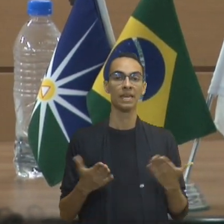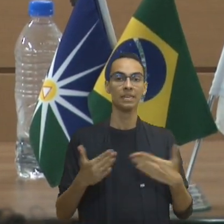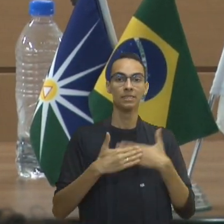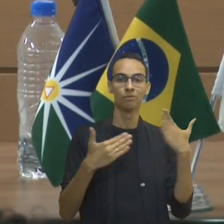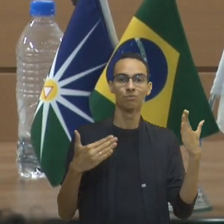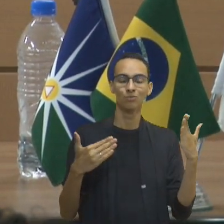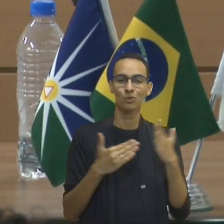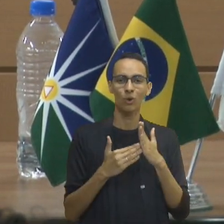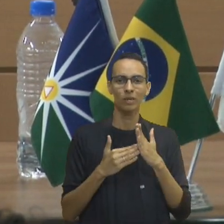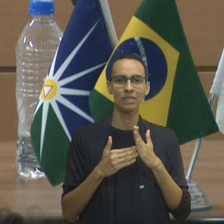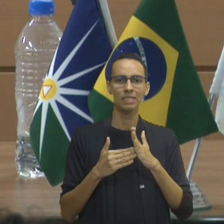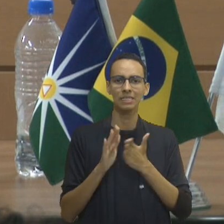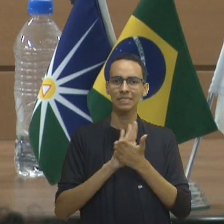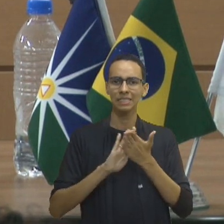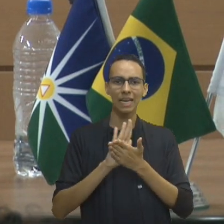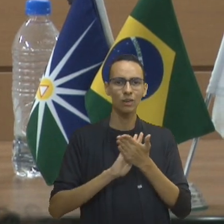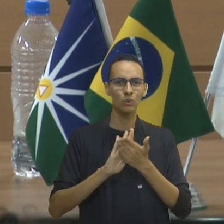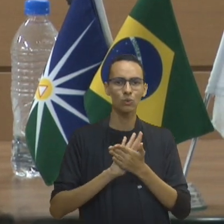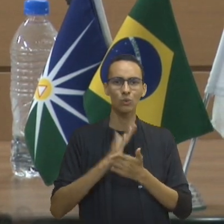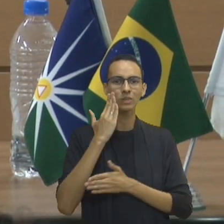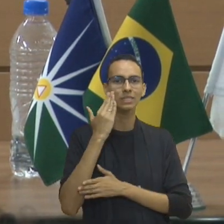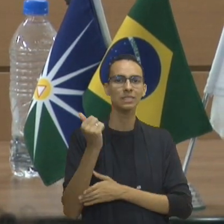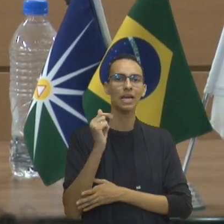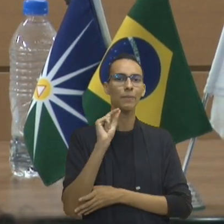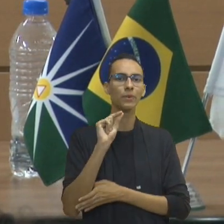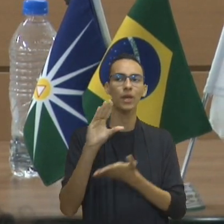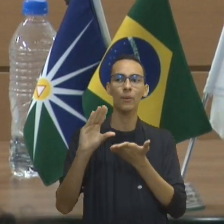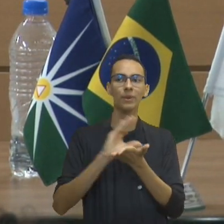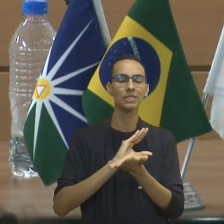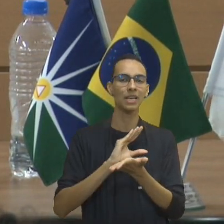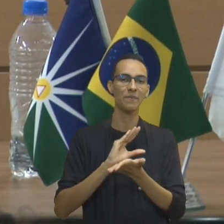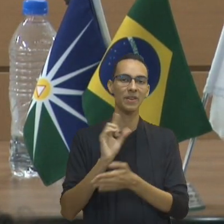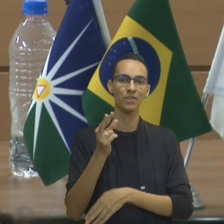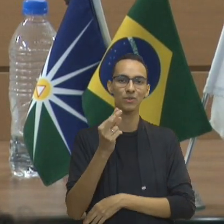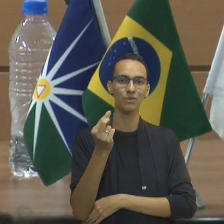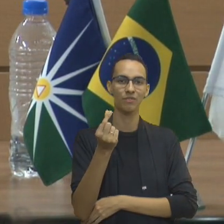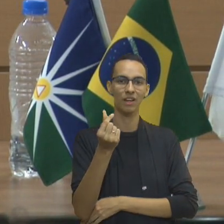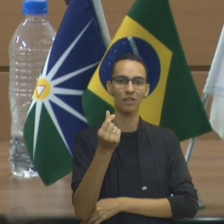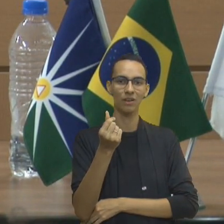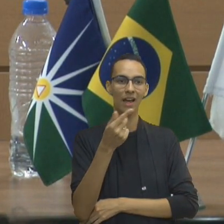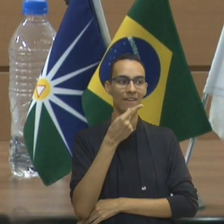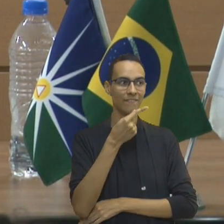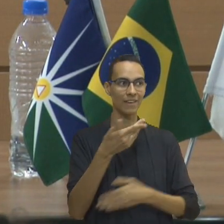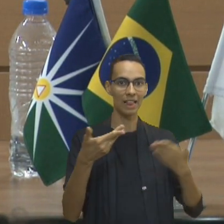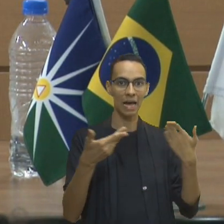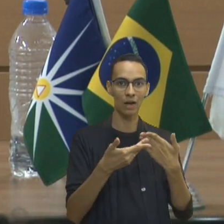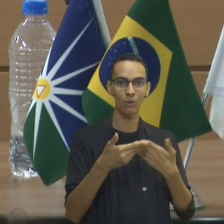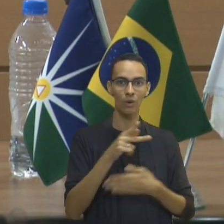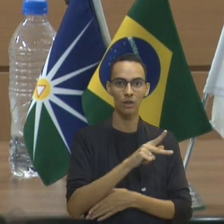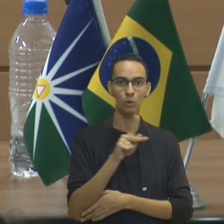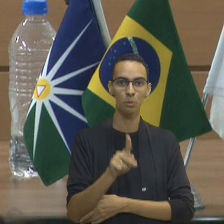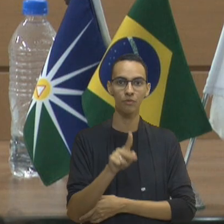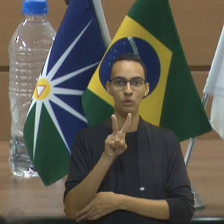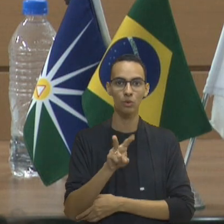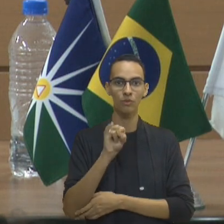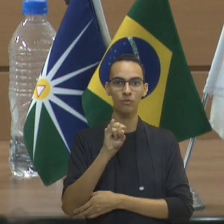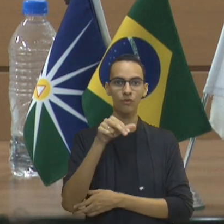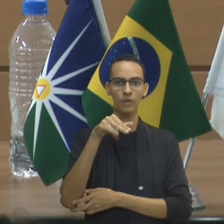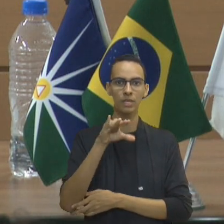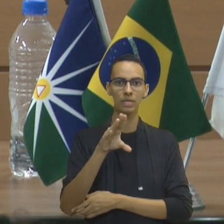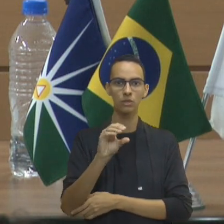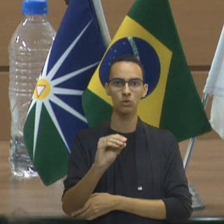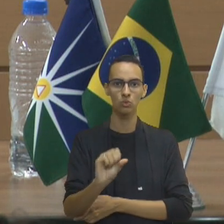Todas, nem o MEC sabe o valor do orçamento dele. Foi a fala do professor Vinícius agora. Por quê? Nós temos a